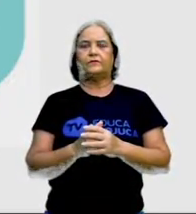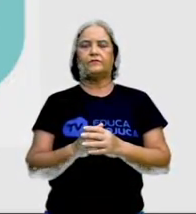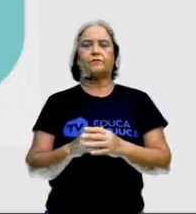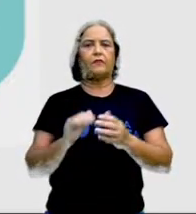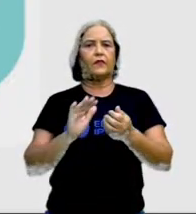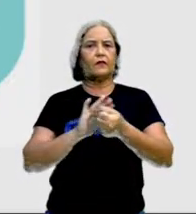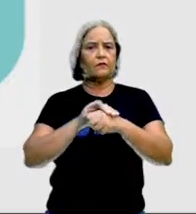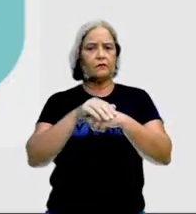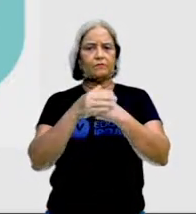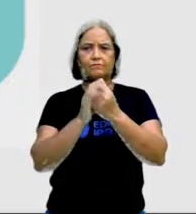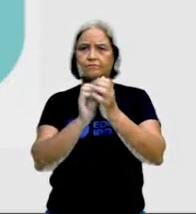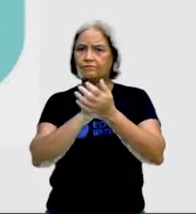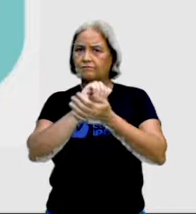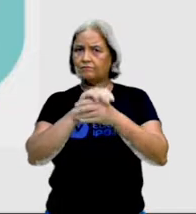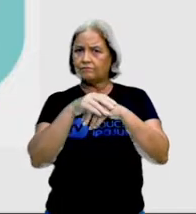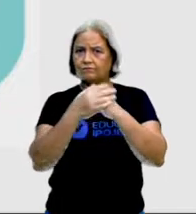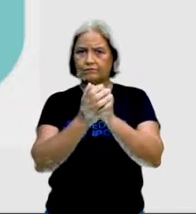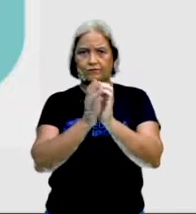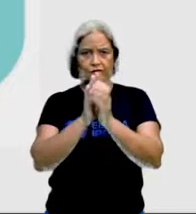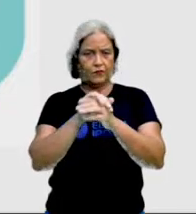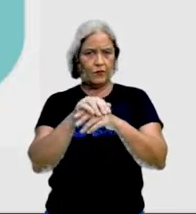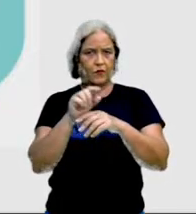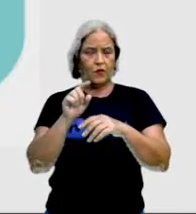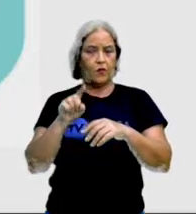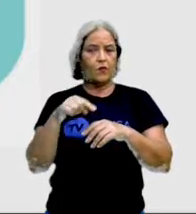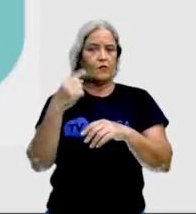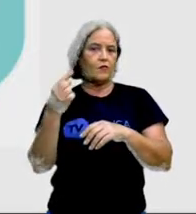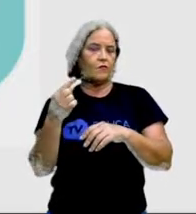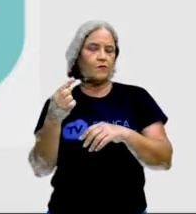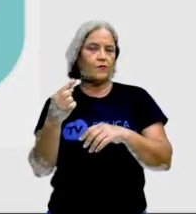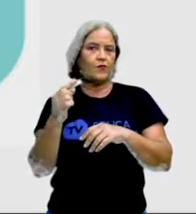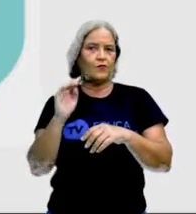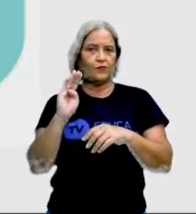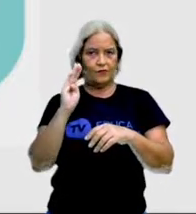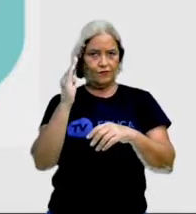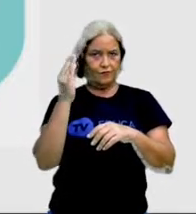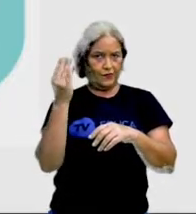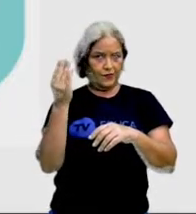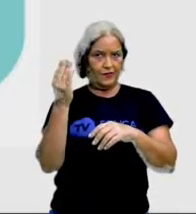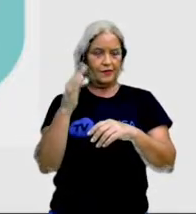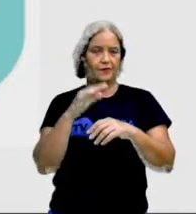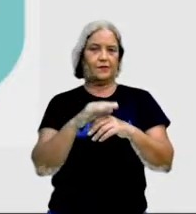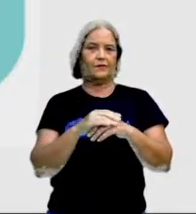Lavar as mãos depois de usar o sanitário.